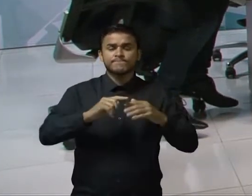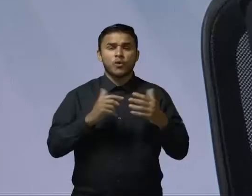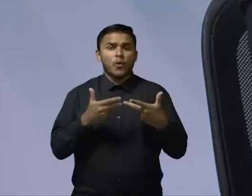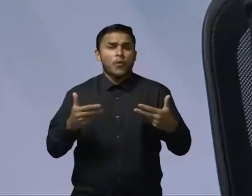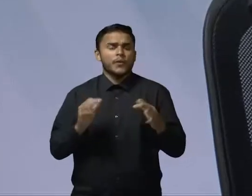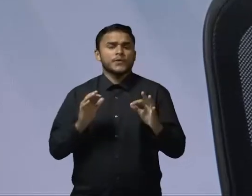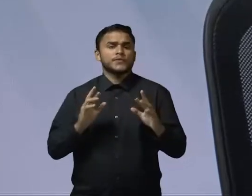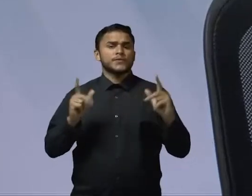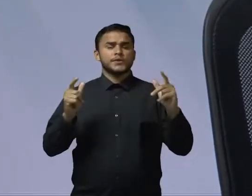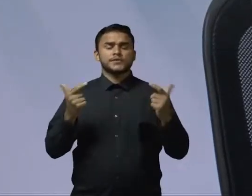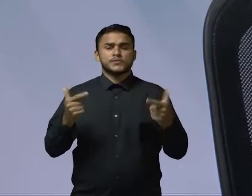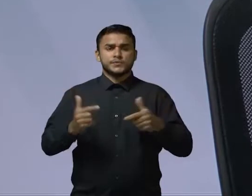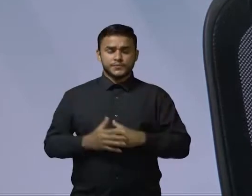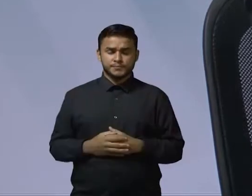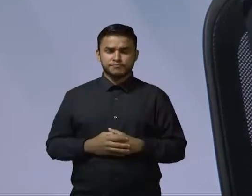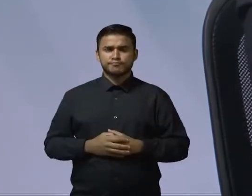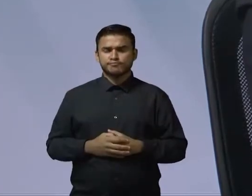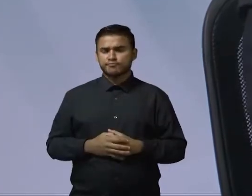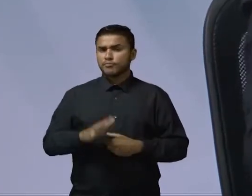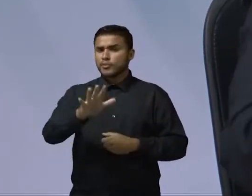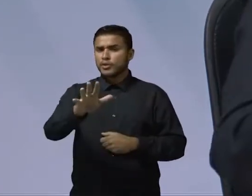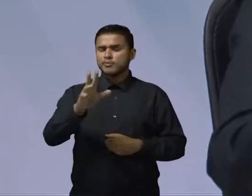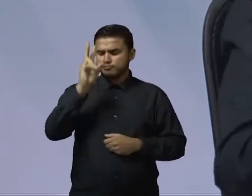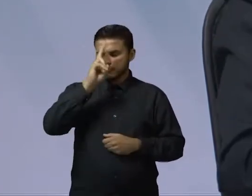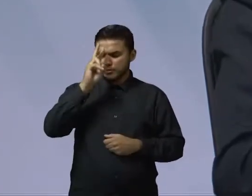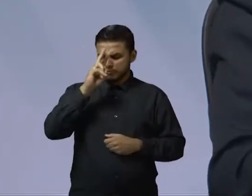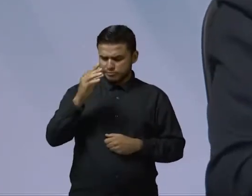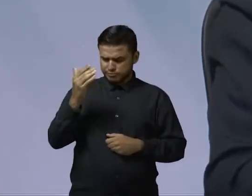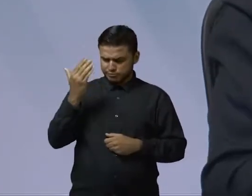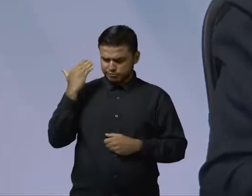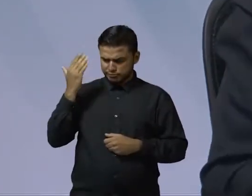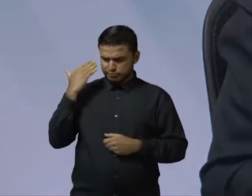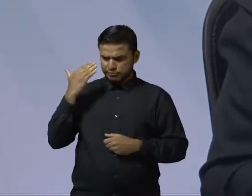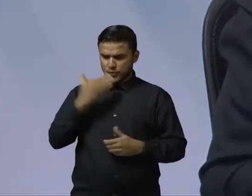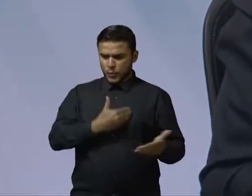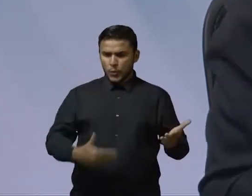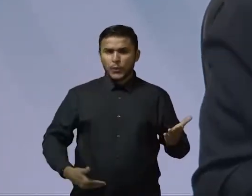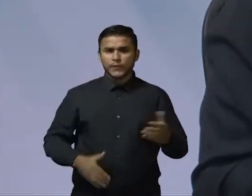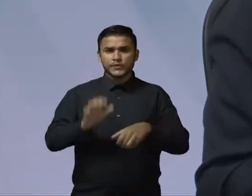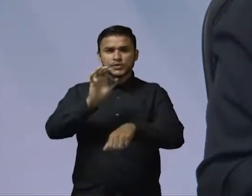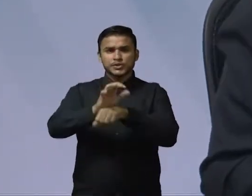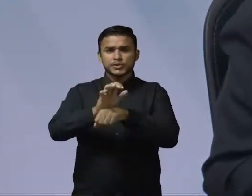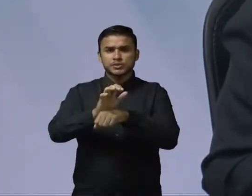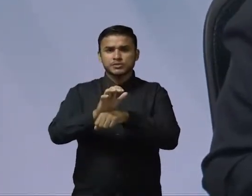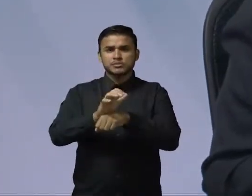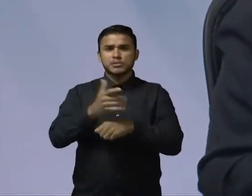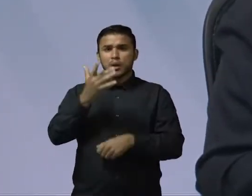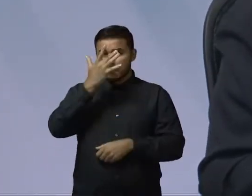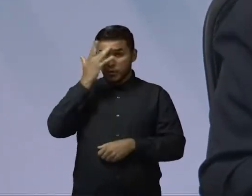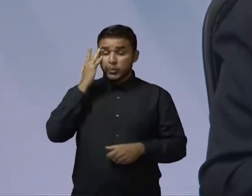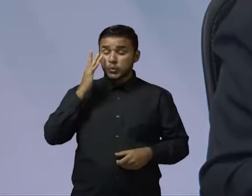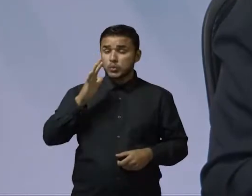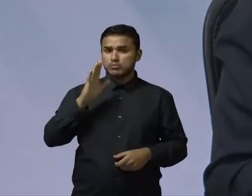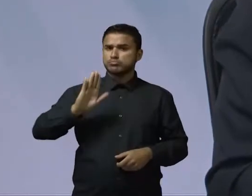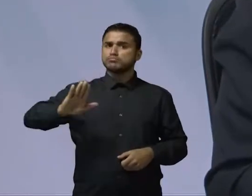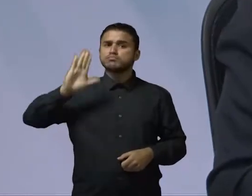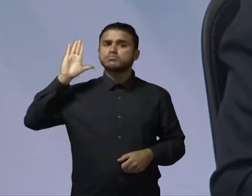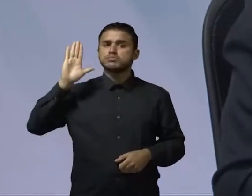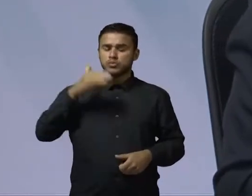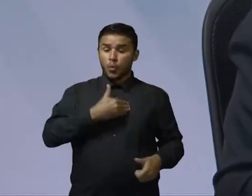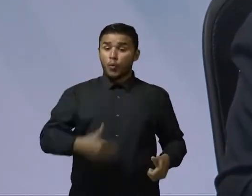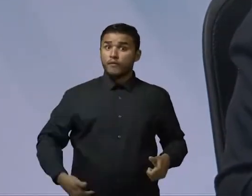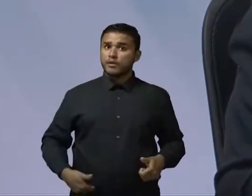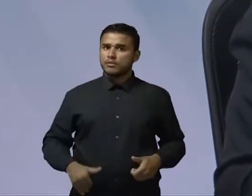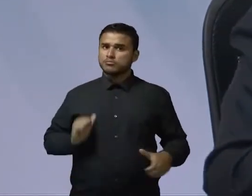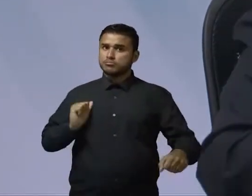Eu não me recordo qualquer campanha eleitoral para governo do Estado, eu não recordo, pode ser que talvez